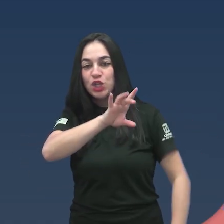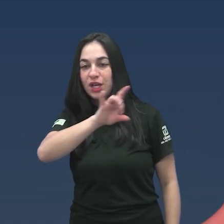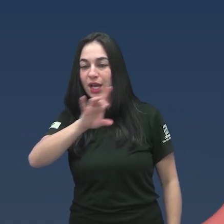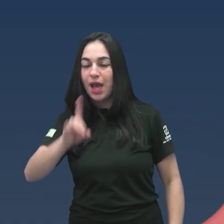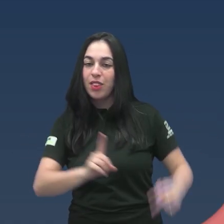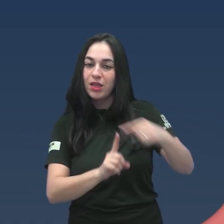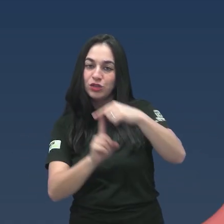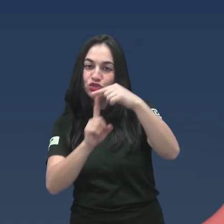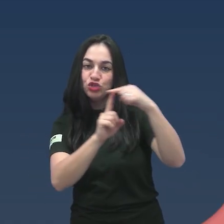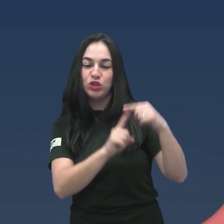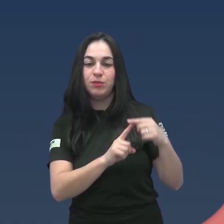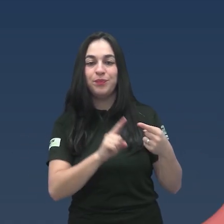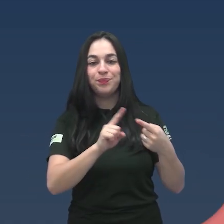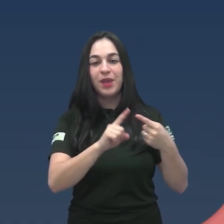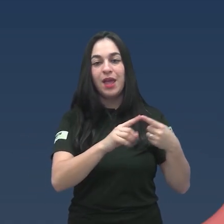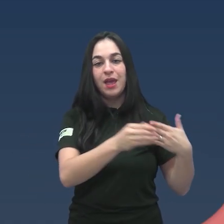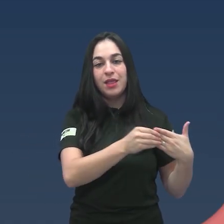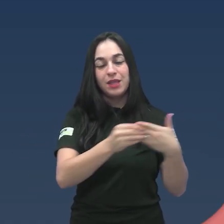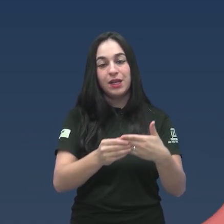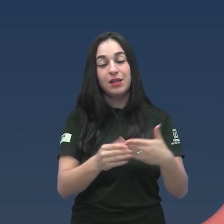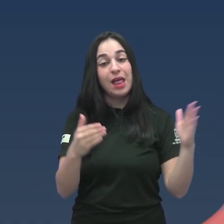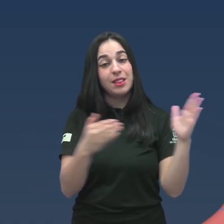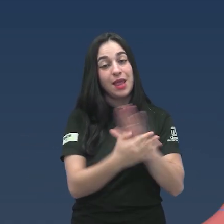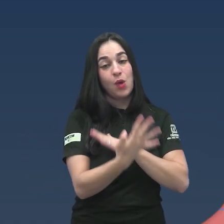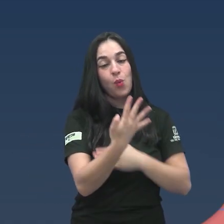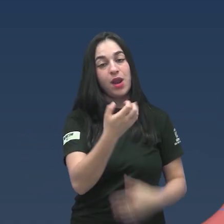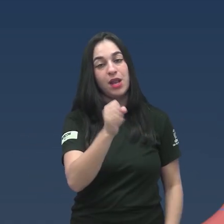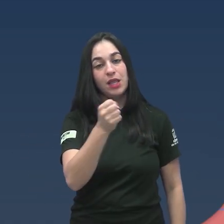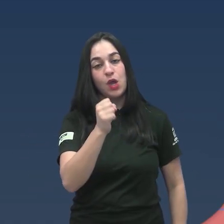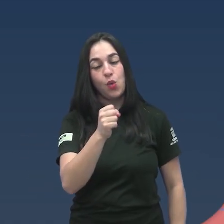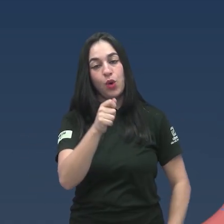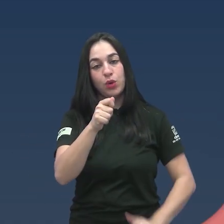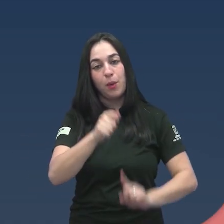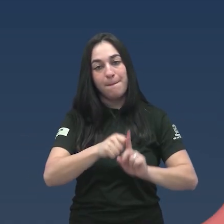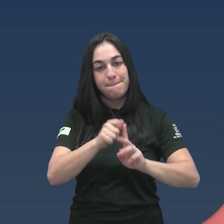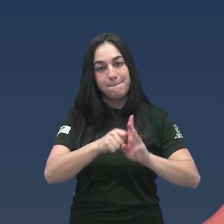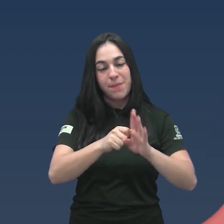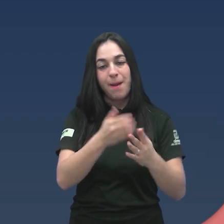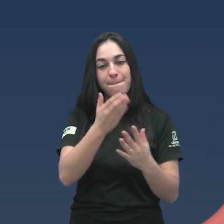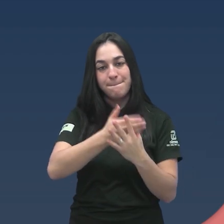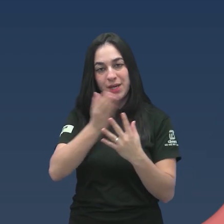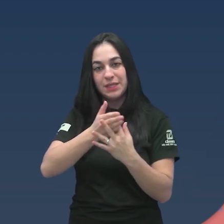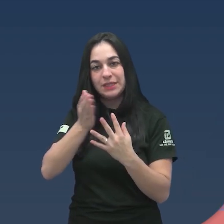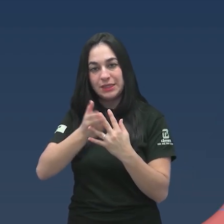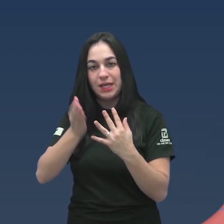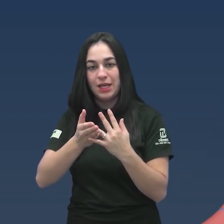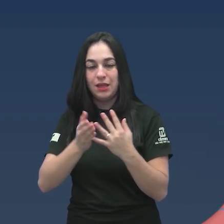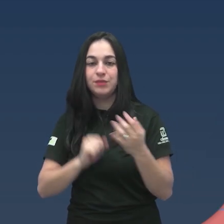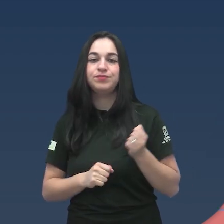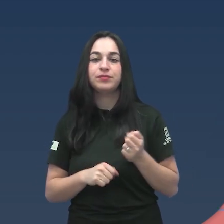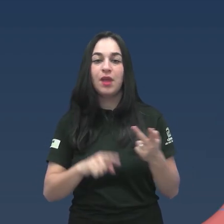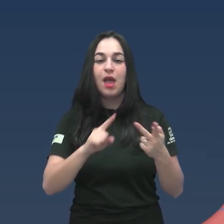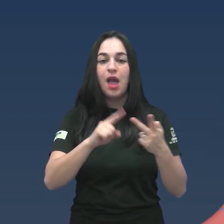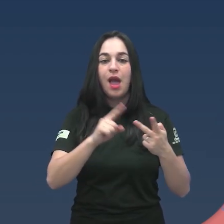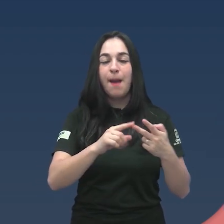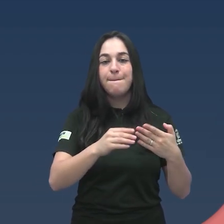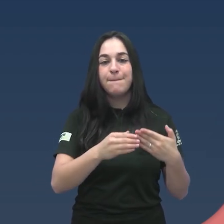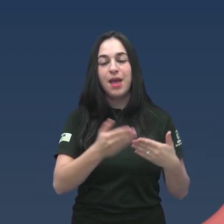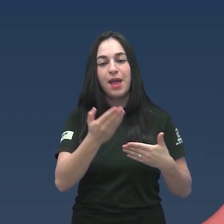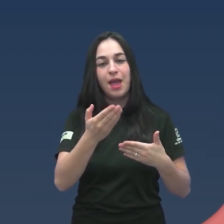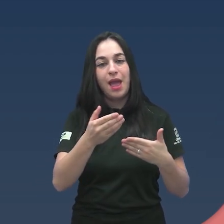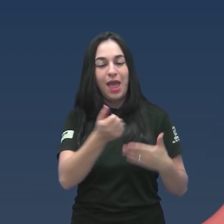são diferentes de acordo com cada categoria. Entregadores têm até 48 meses, motoristas de